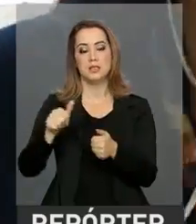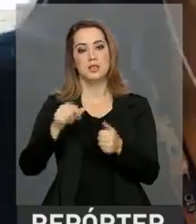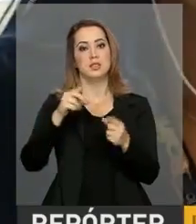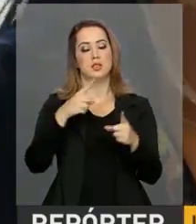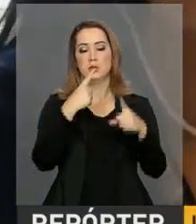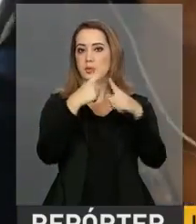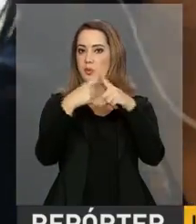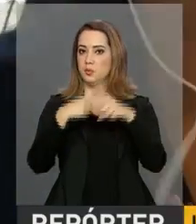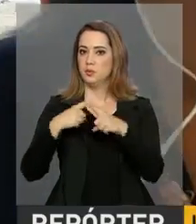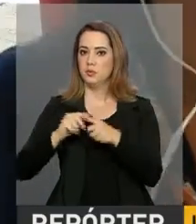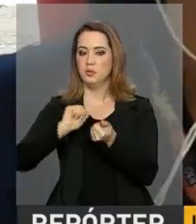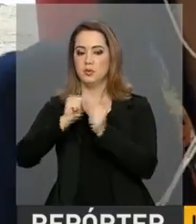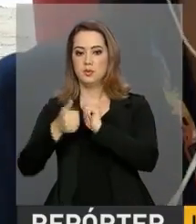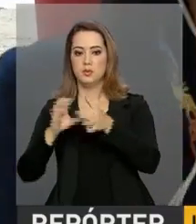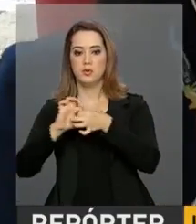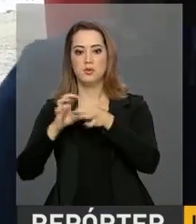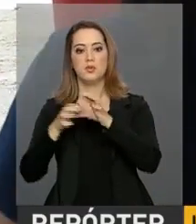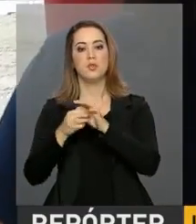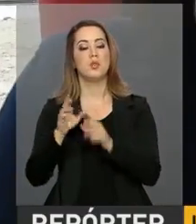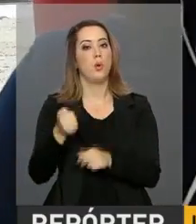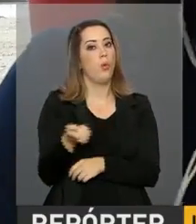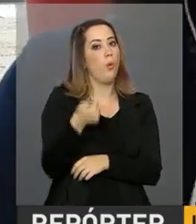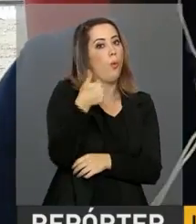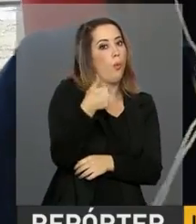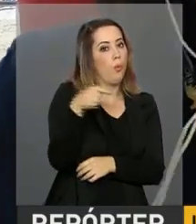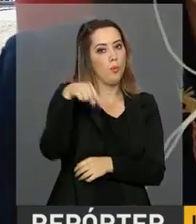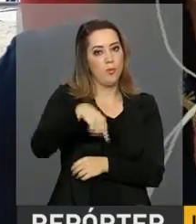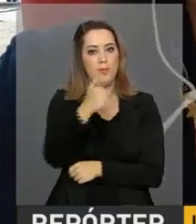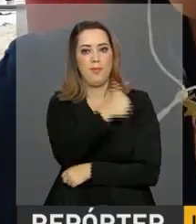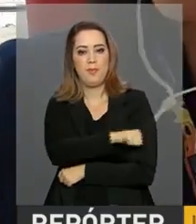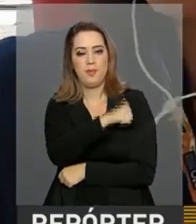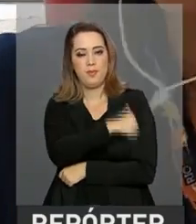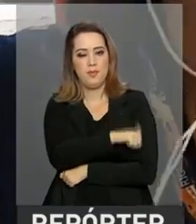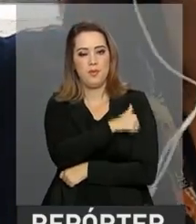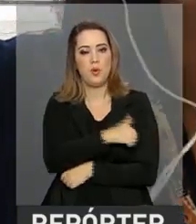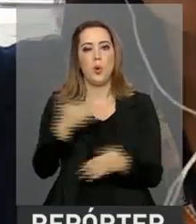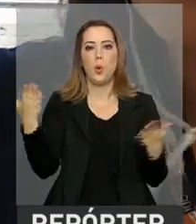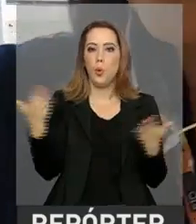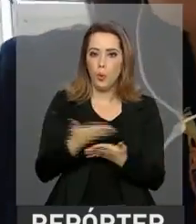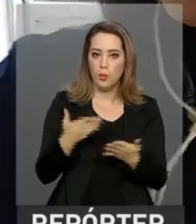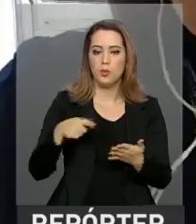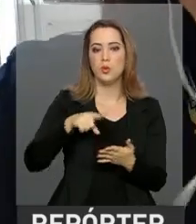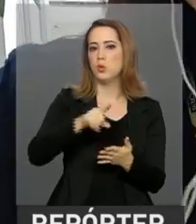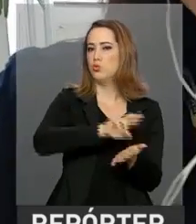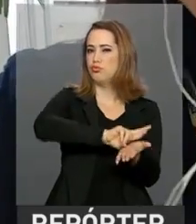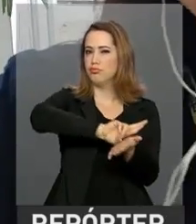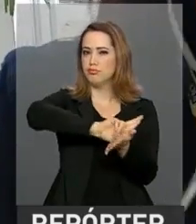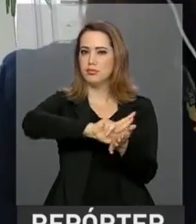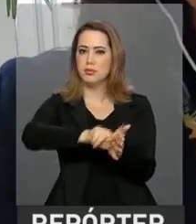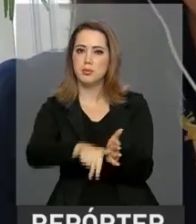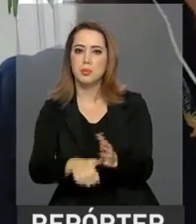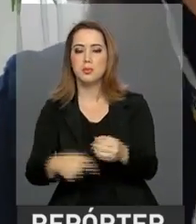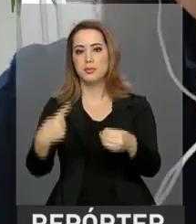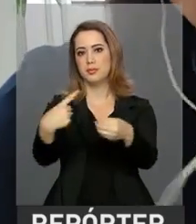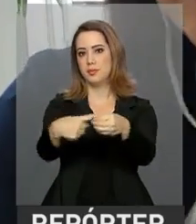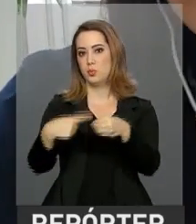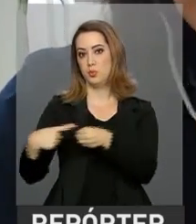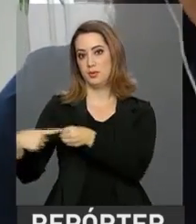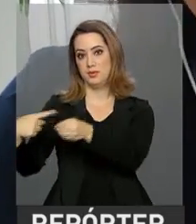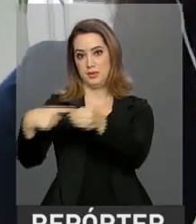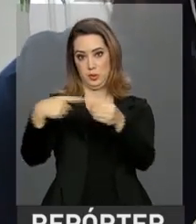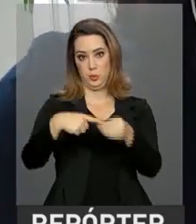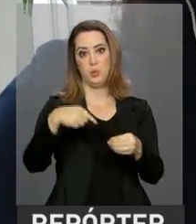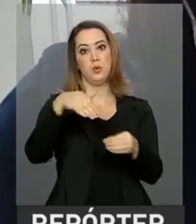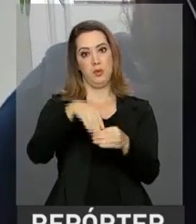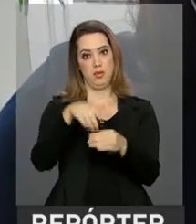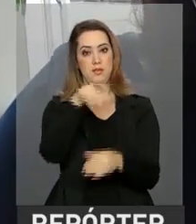quase chegando aqui na cidade do Rio de Janeiro. Hoje ela vai passar por algumas cidades da região dos lagos, ó, Saquarema, Rio Bonito, Tanguá,